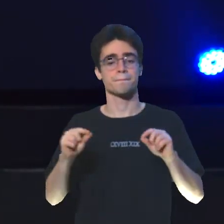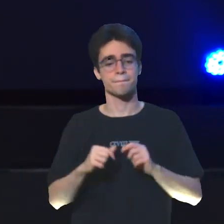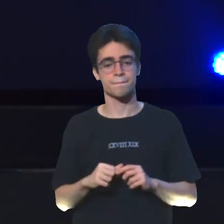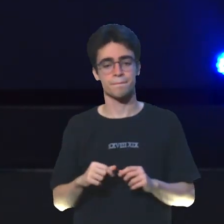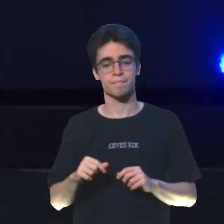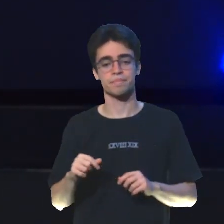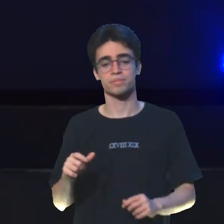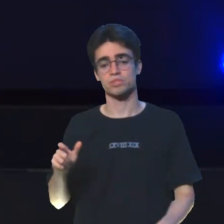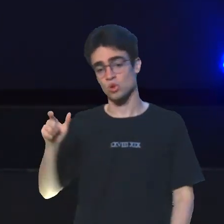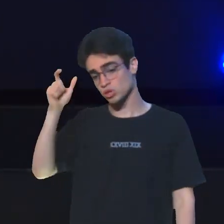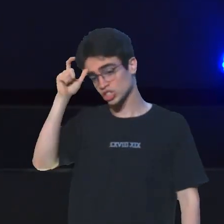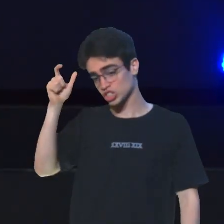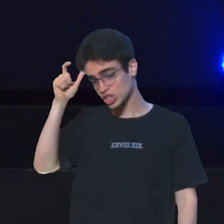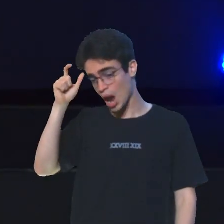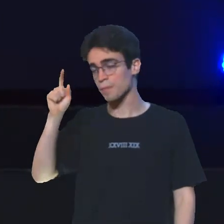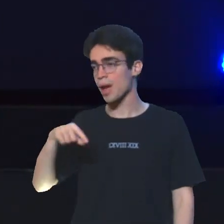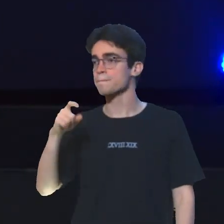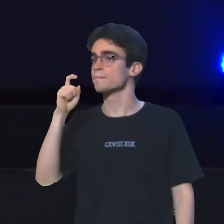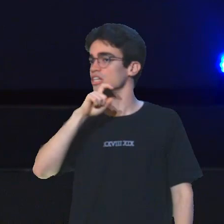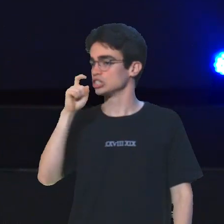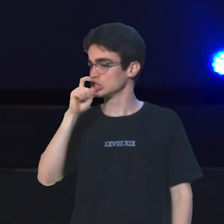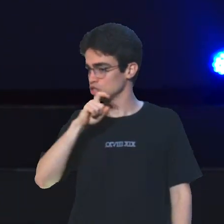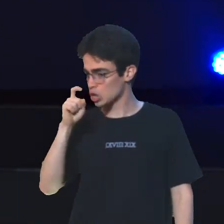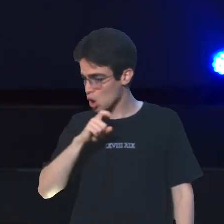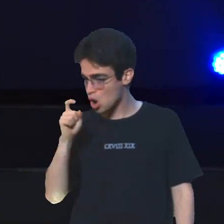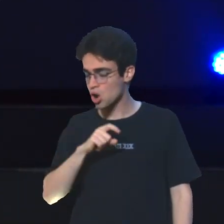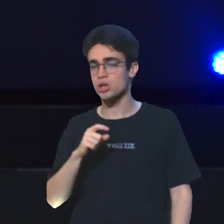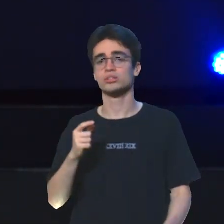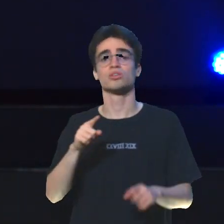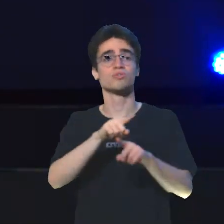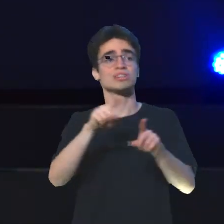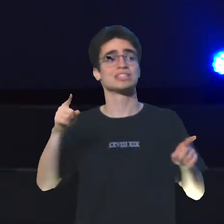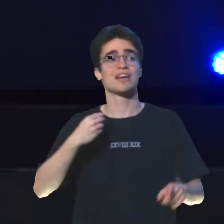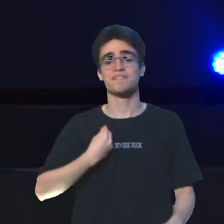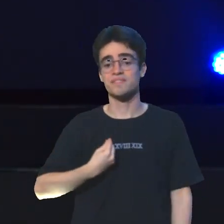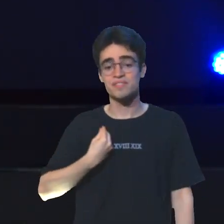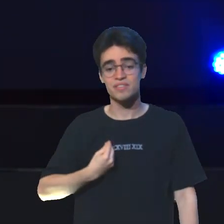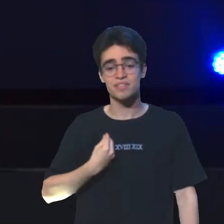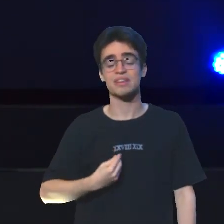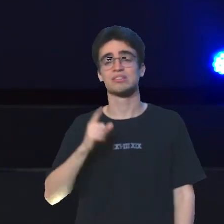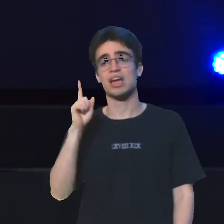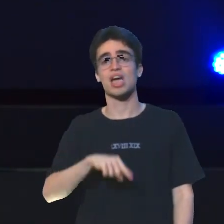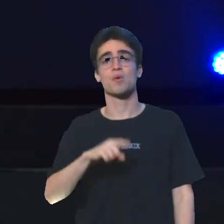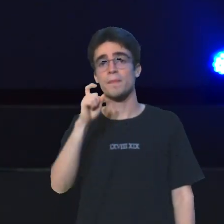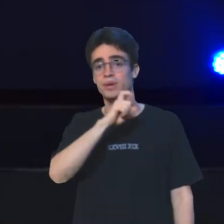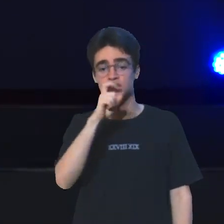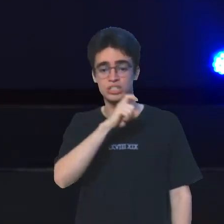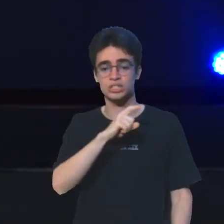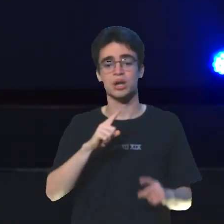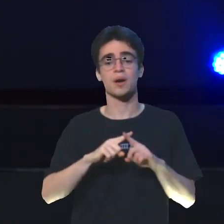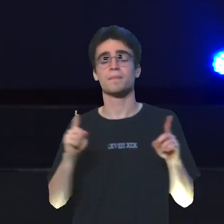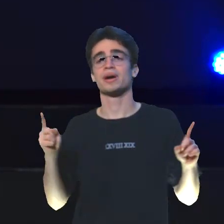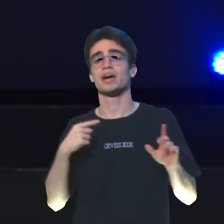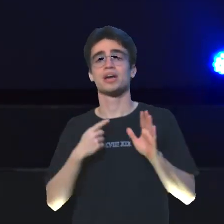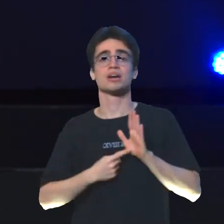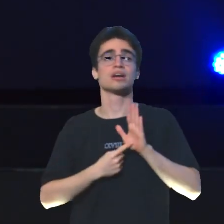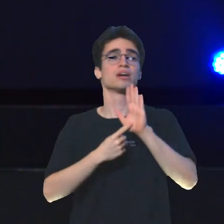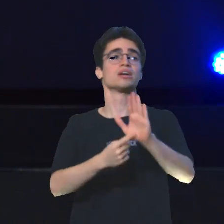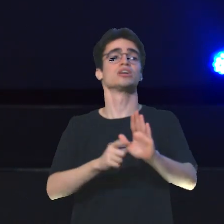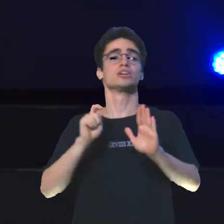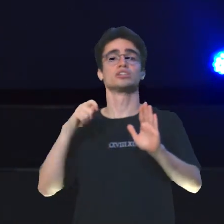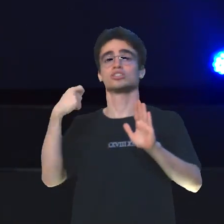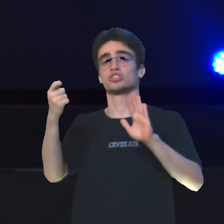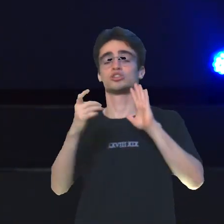o diabo é mentiroso e tudo que você está vivendo é uma mentira. Mas eu trago a mensagem